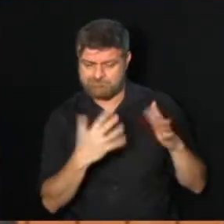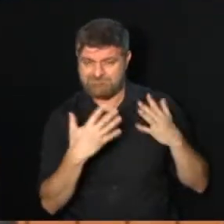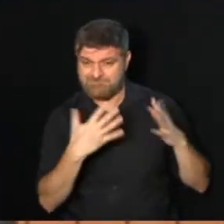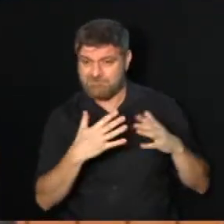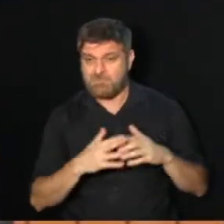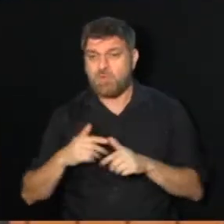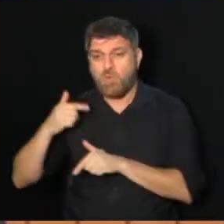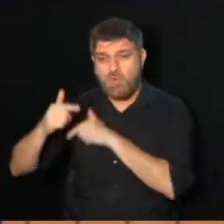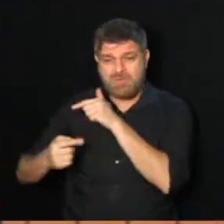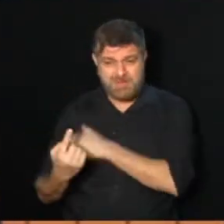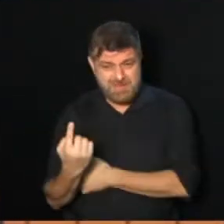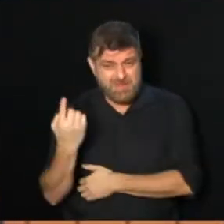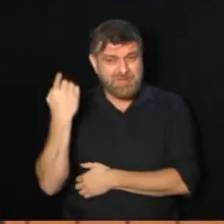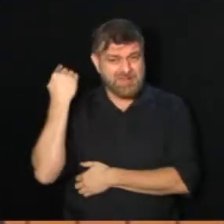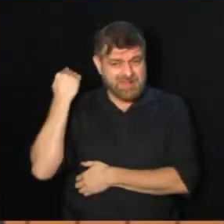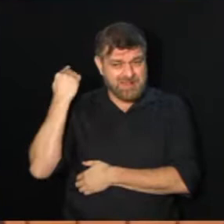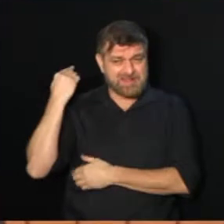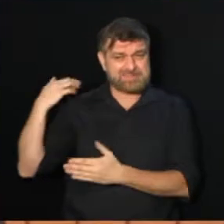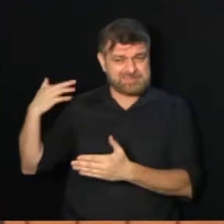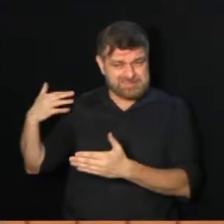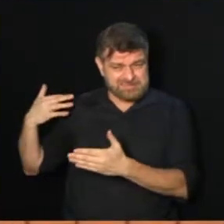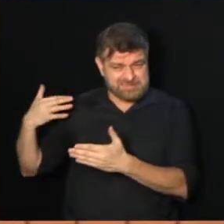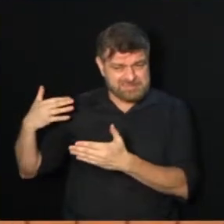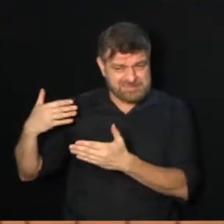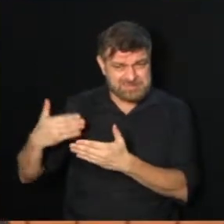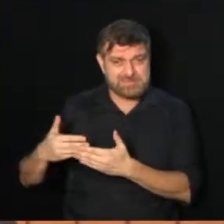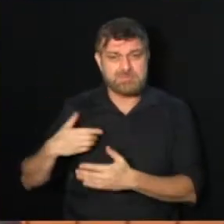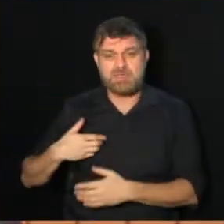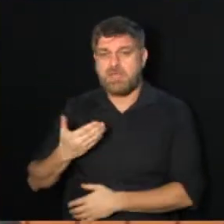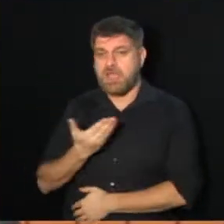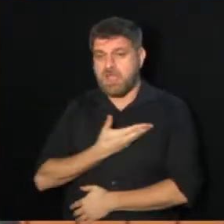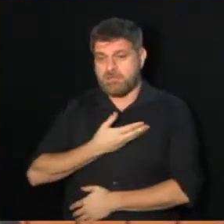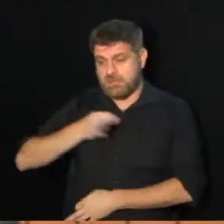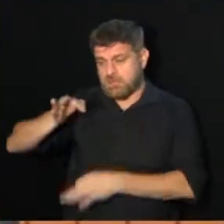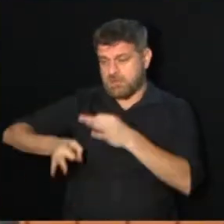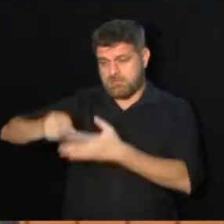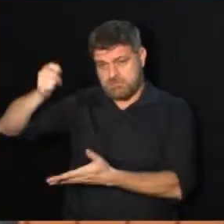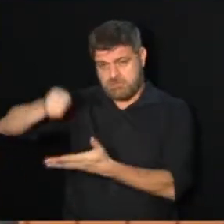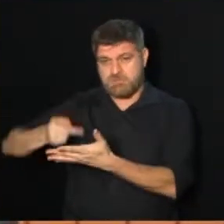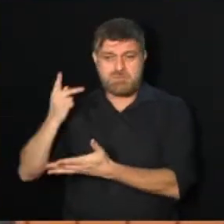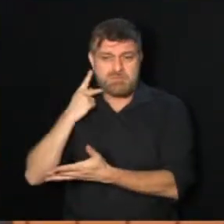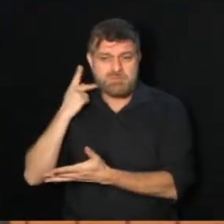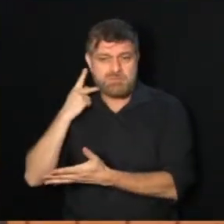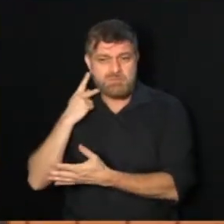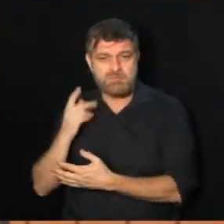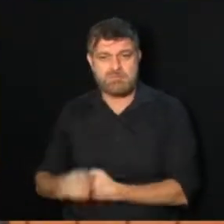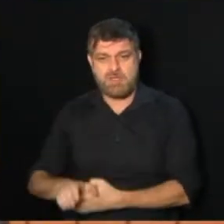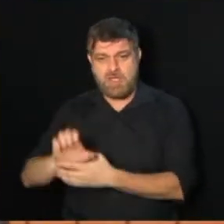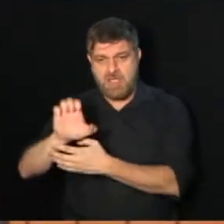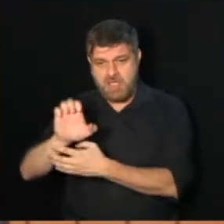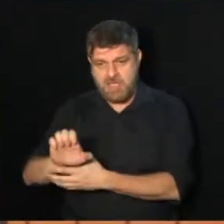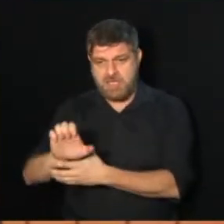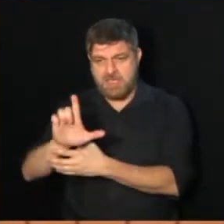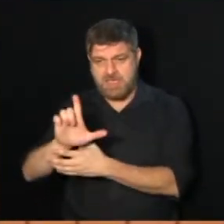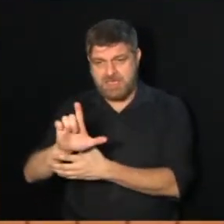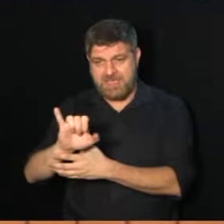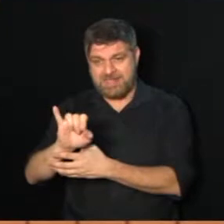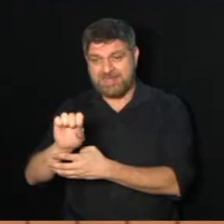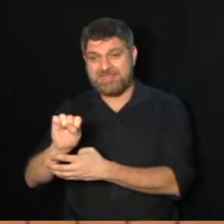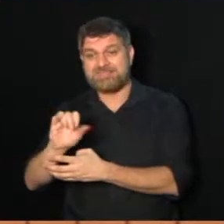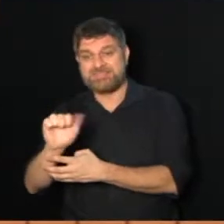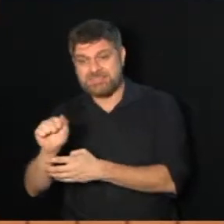feito anteriormente, não é? Inclusive pela minha colega, promotora de justiça, a doutora Elisa, juntamente com